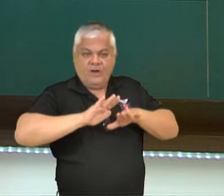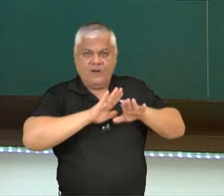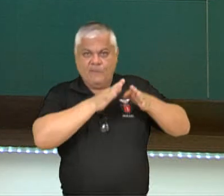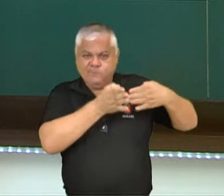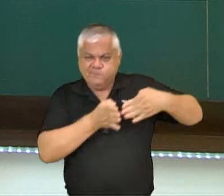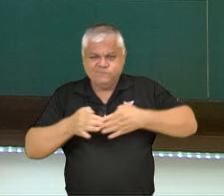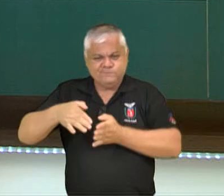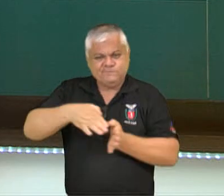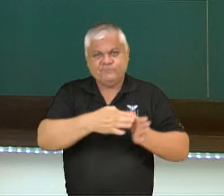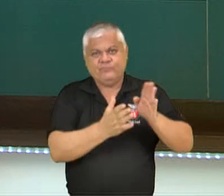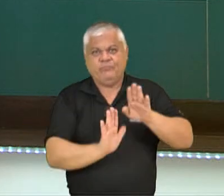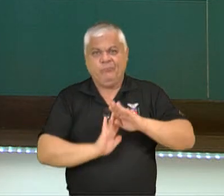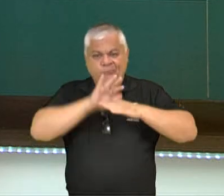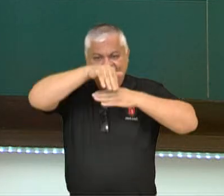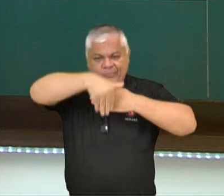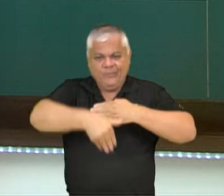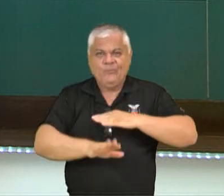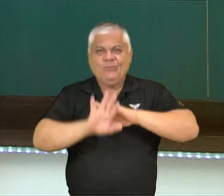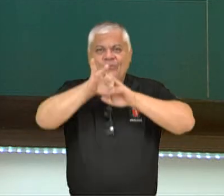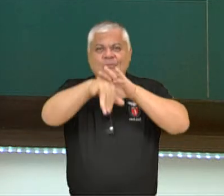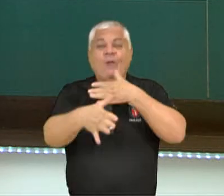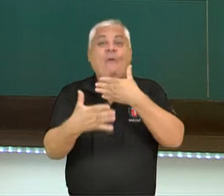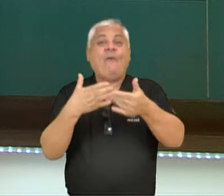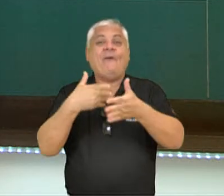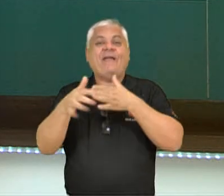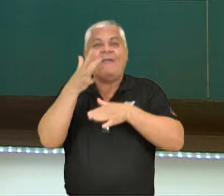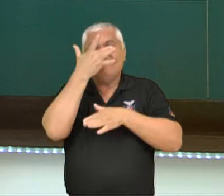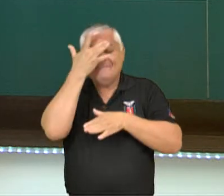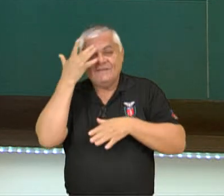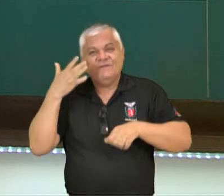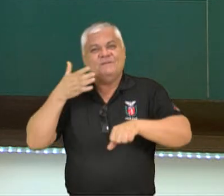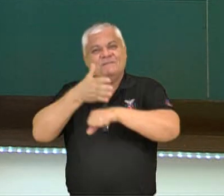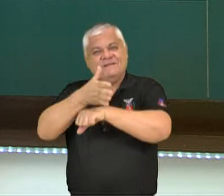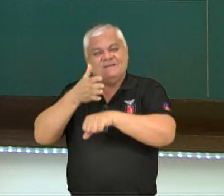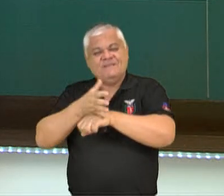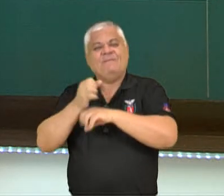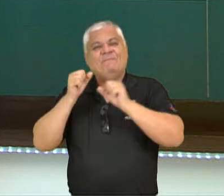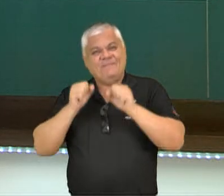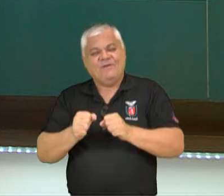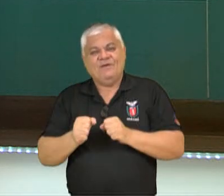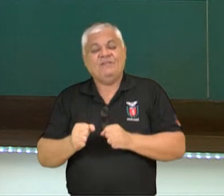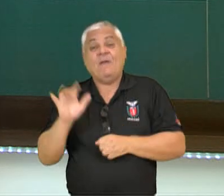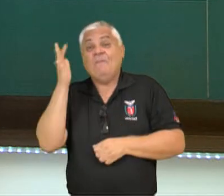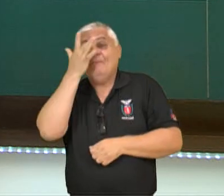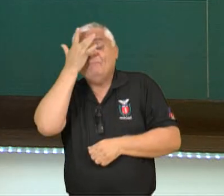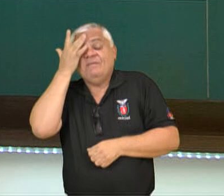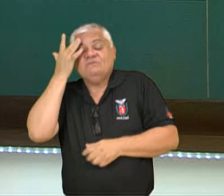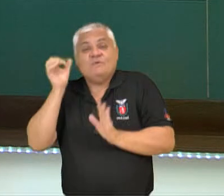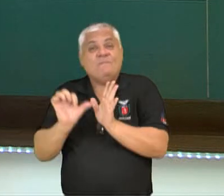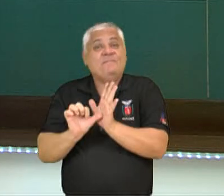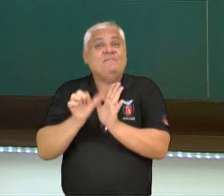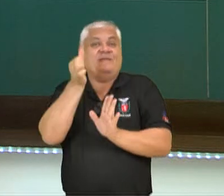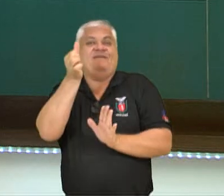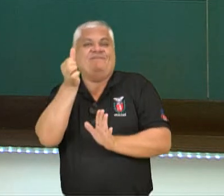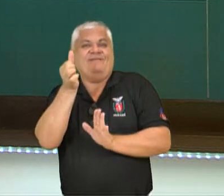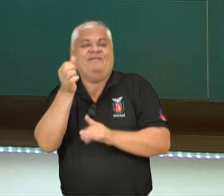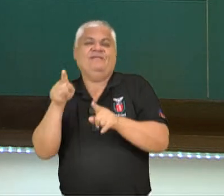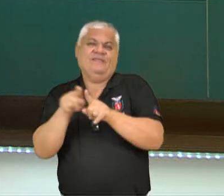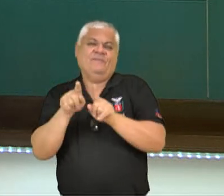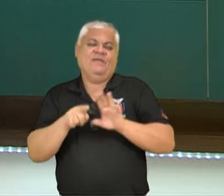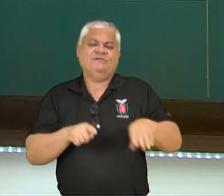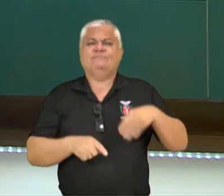tornem acessível a todos os grupos, desde os que iniciam na modalidade até